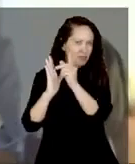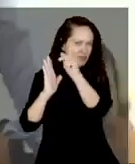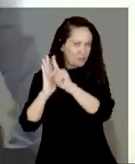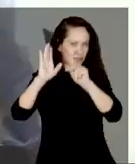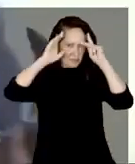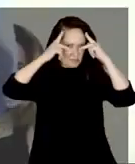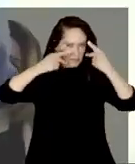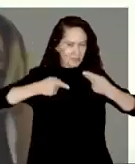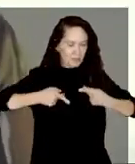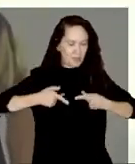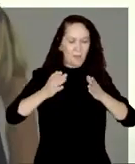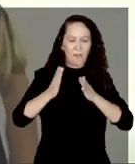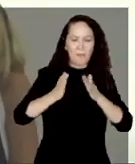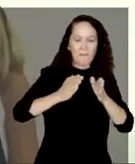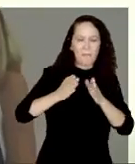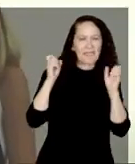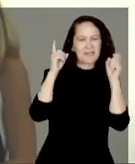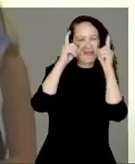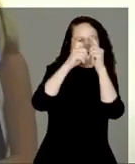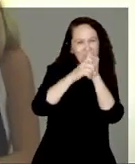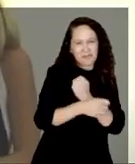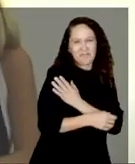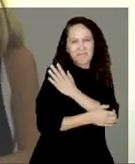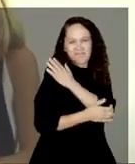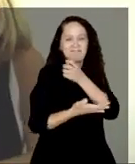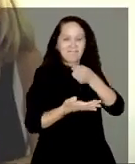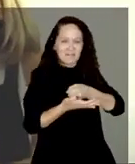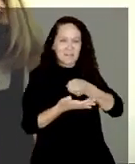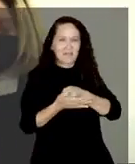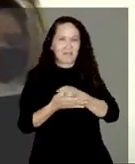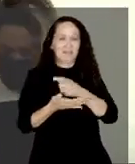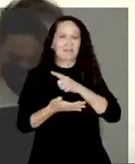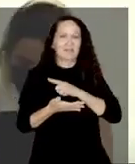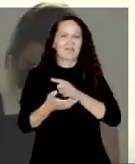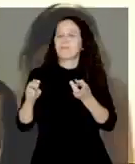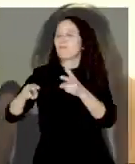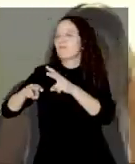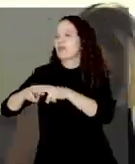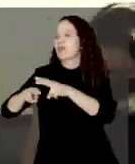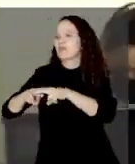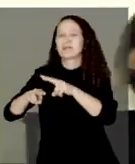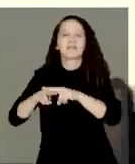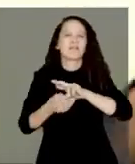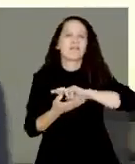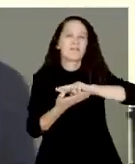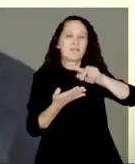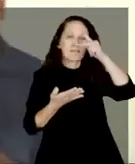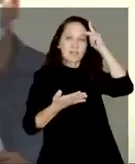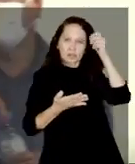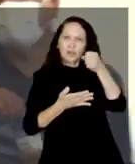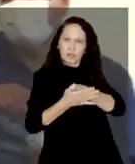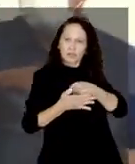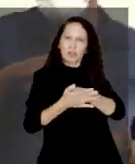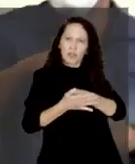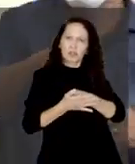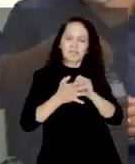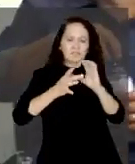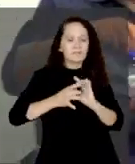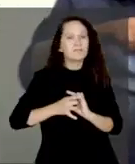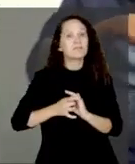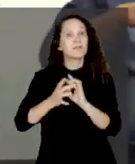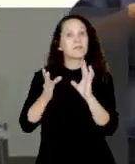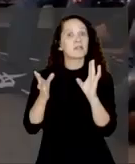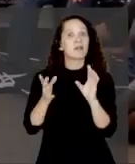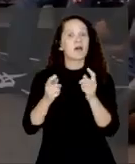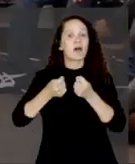a ficha e passava um carro da outra empresa. Trabalhadores, lá em tal empresa nós estamos pagando mais, estamos